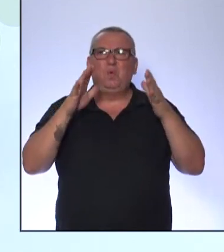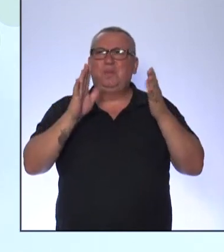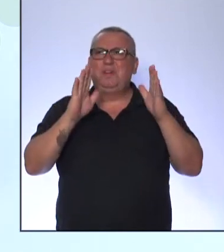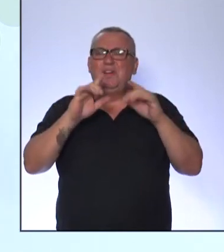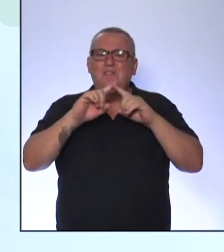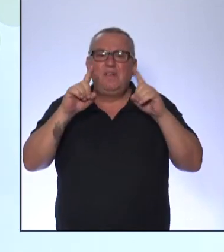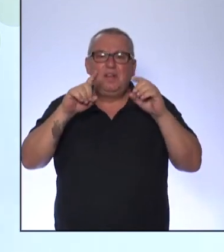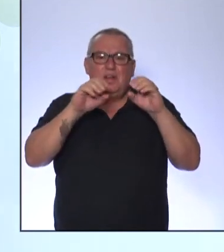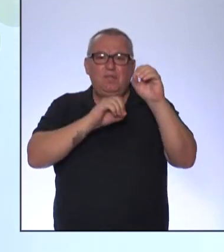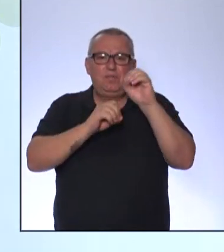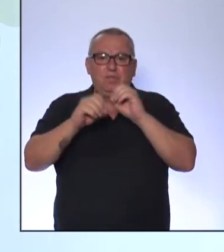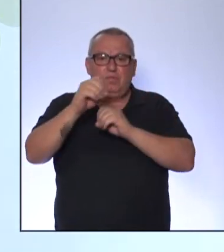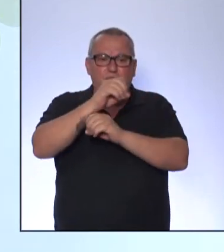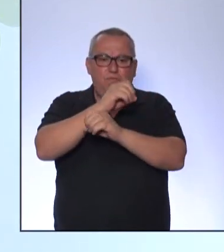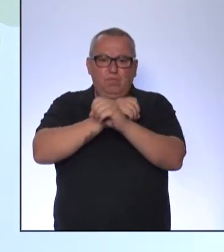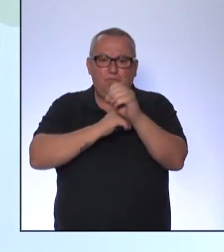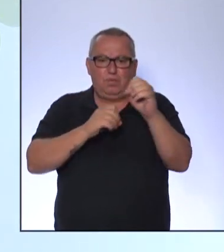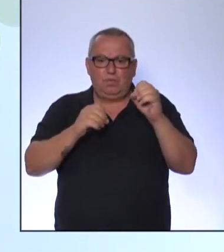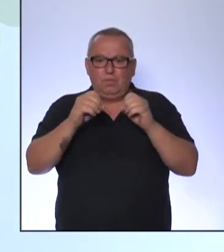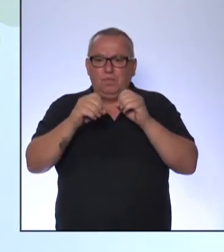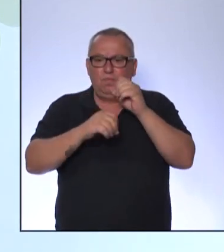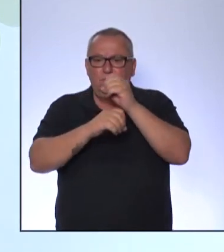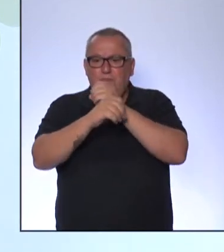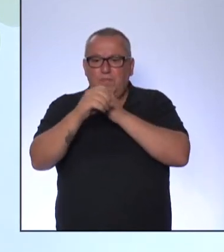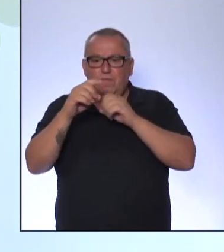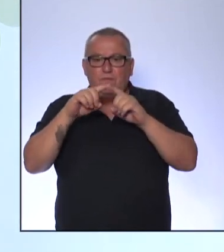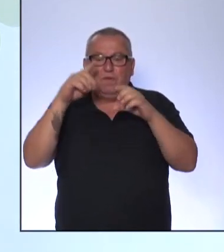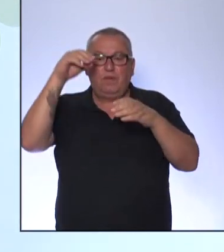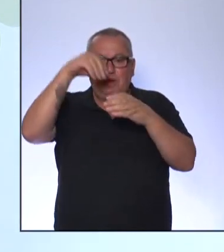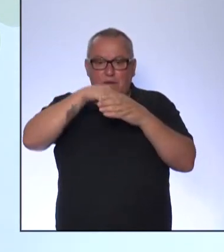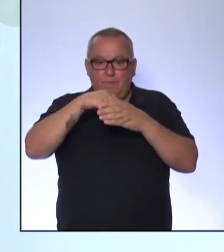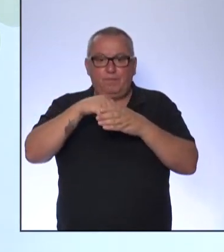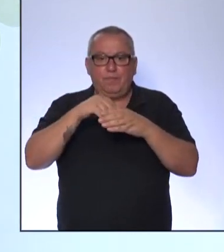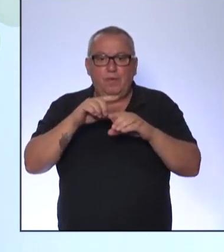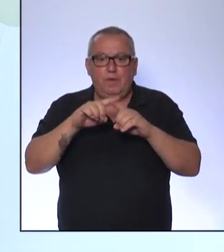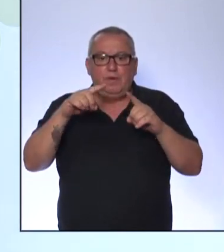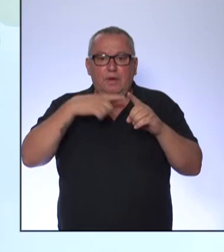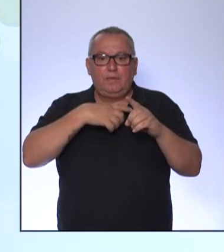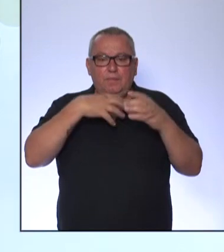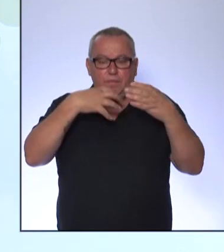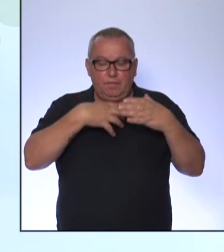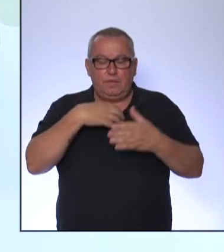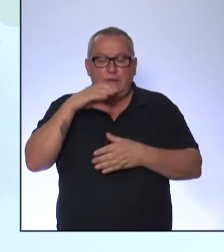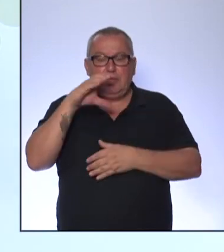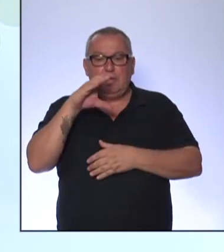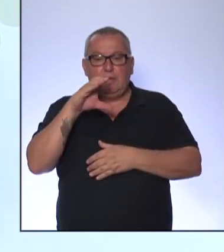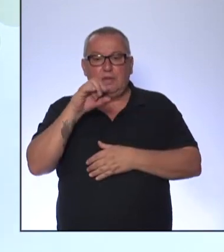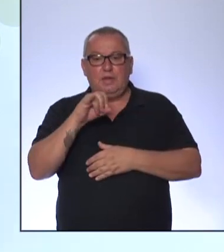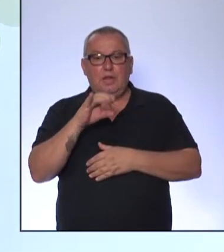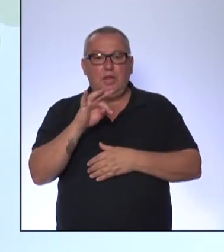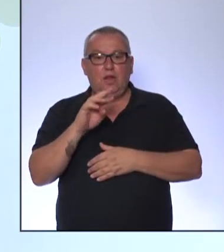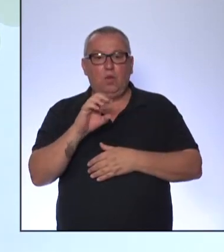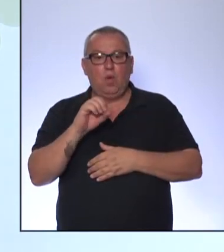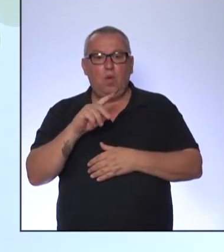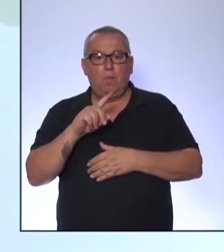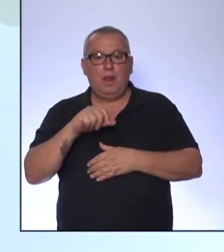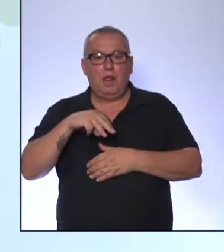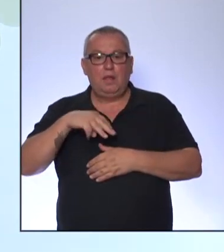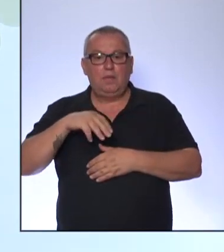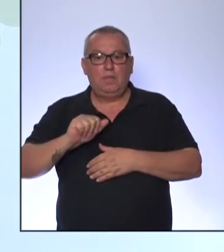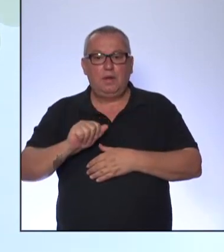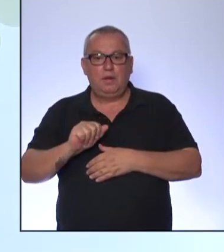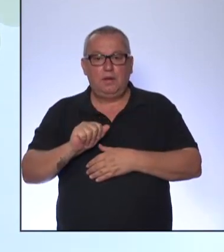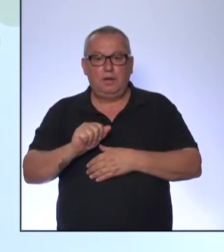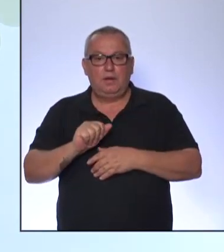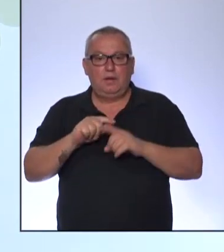dá a sensação que ela fica perdida. Não, mas ela vai ficar alocada ali, dispersa, na região citoplasmática, tá bom? Então, esses